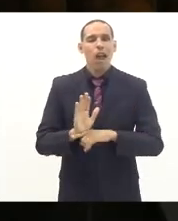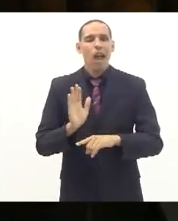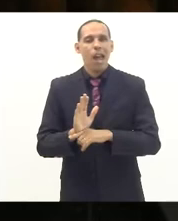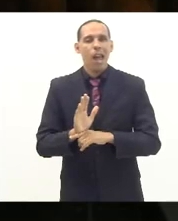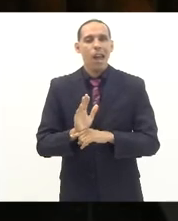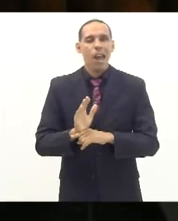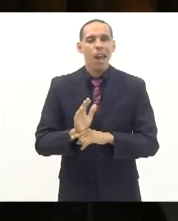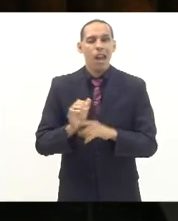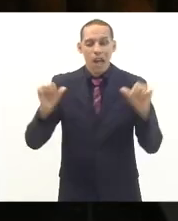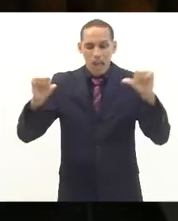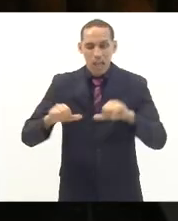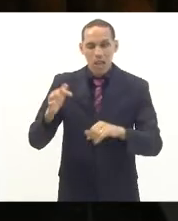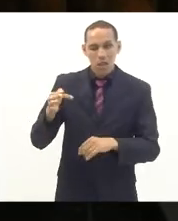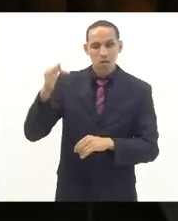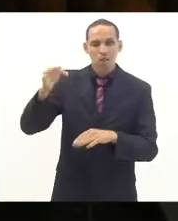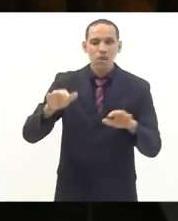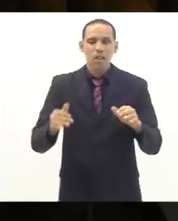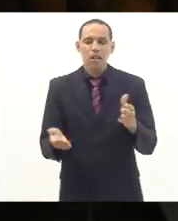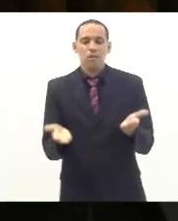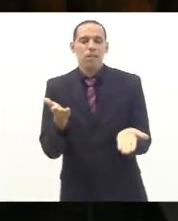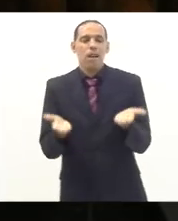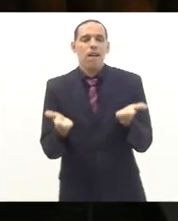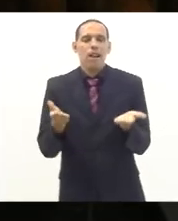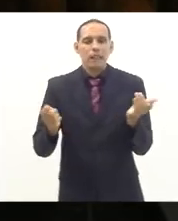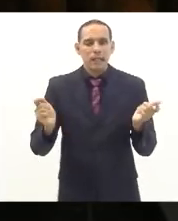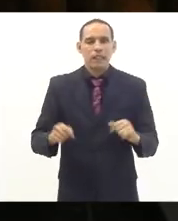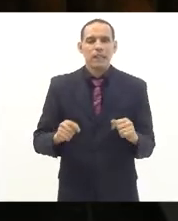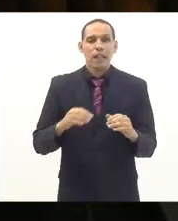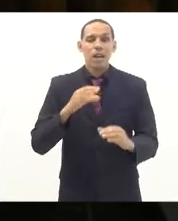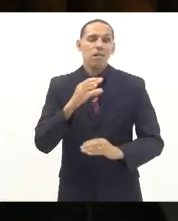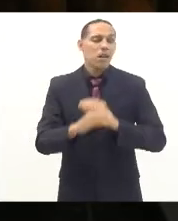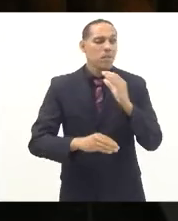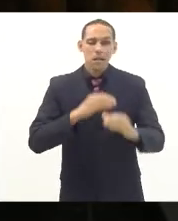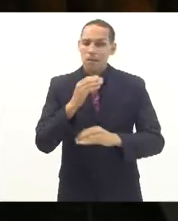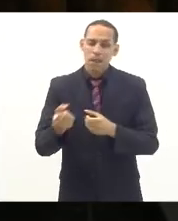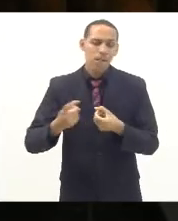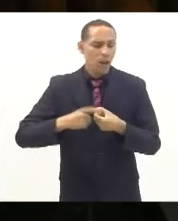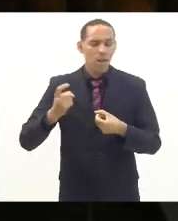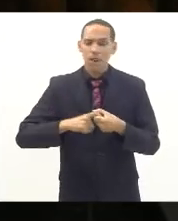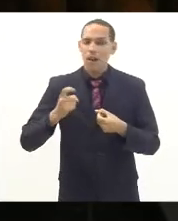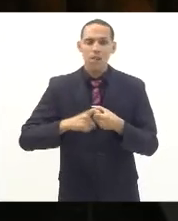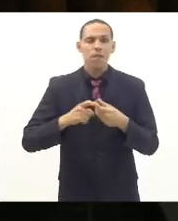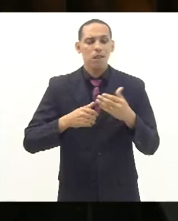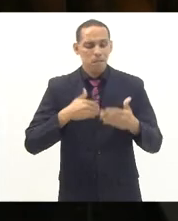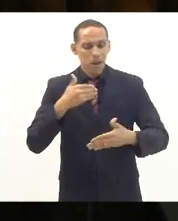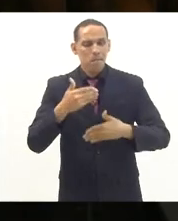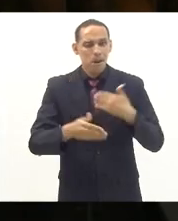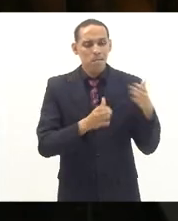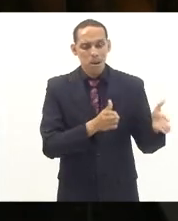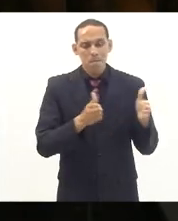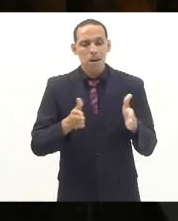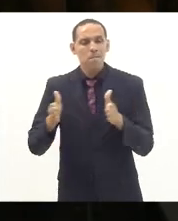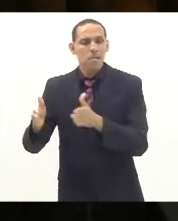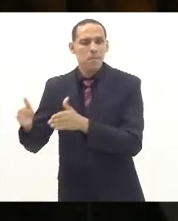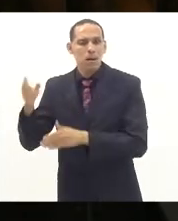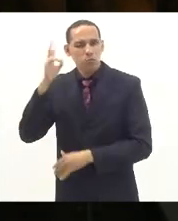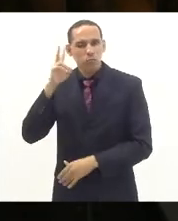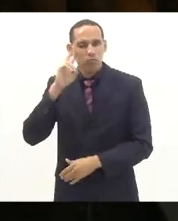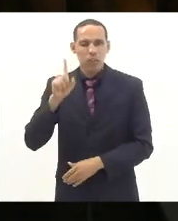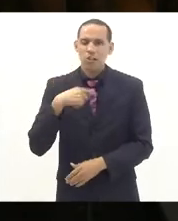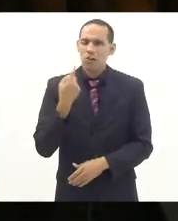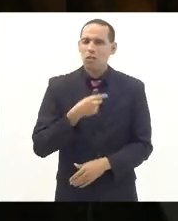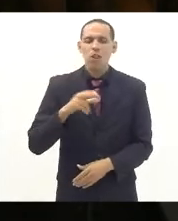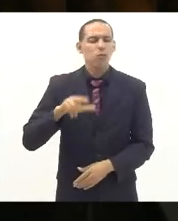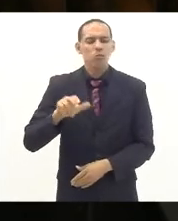crise de um futuro que já Se mostraram o cíclicas ou seja se repetem a cada período na história infelizmente mas